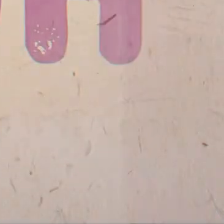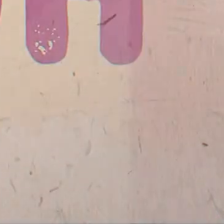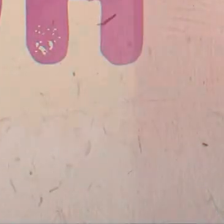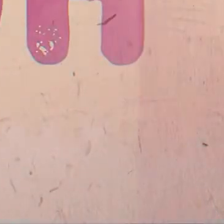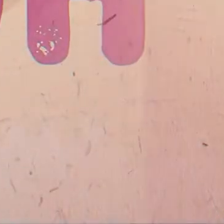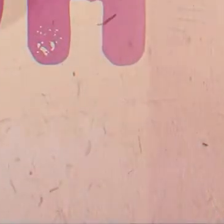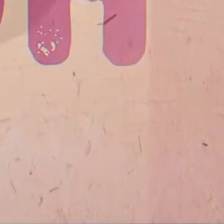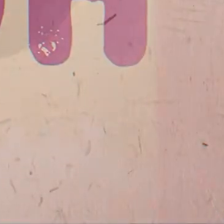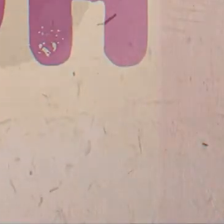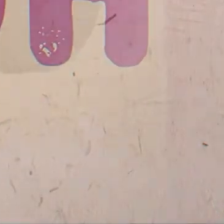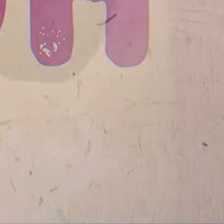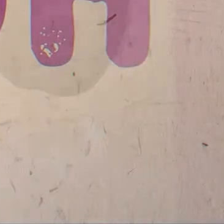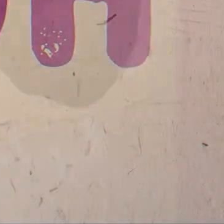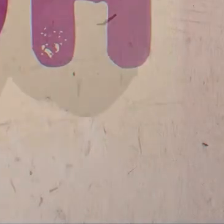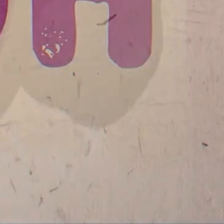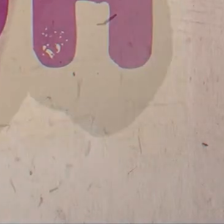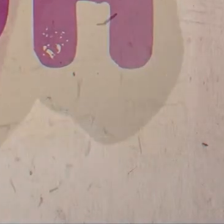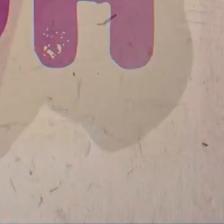adequadamente as medicações, né? Então, quando é o caso de uma mãe que é sabidamente portadora do vírus HIV e faz o tratamento correto, né, tem